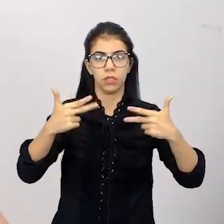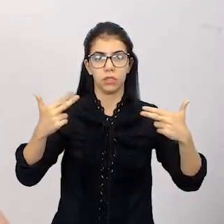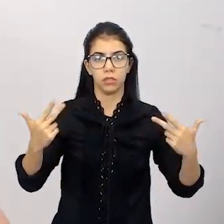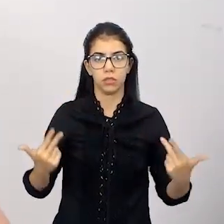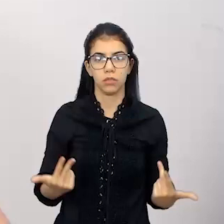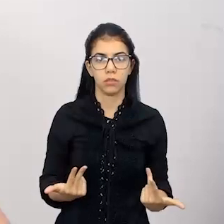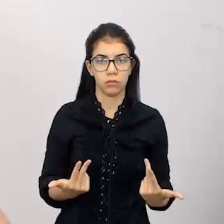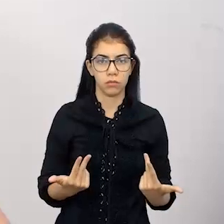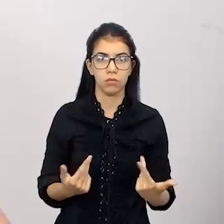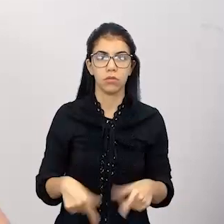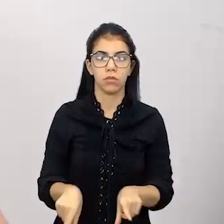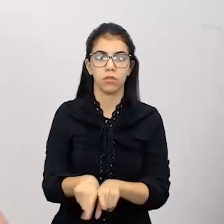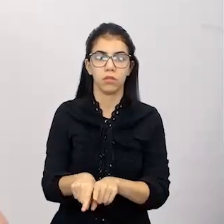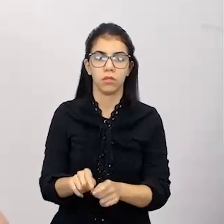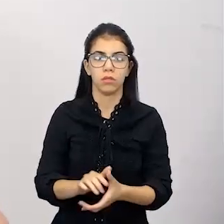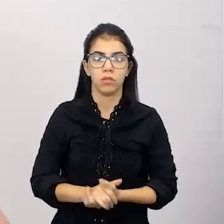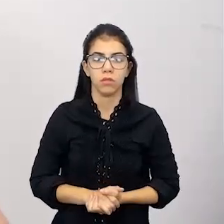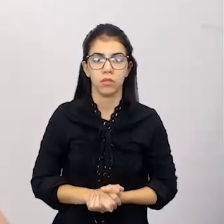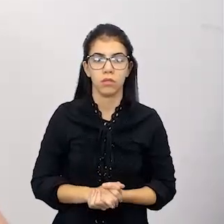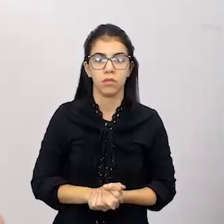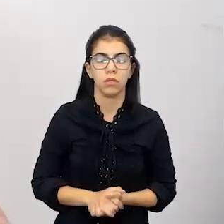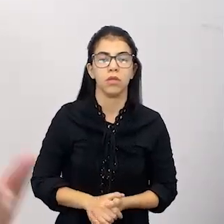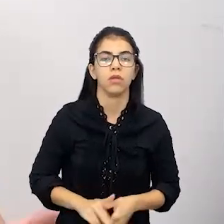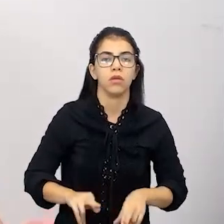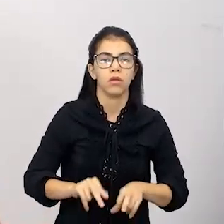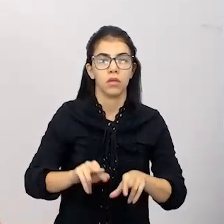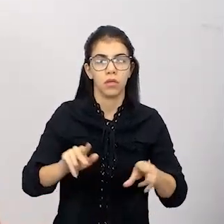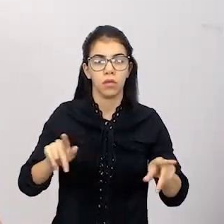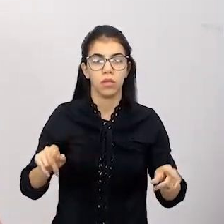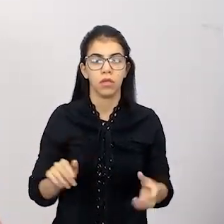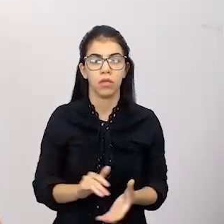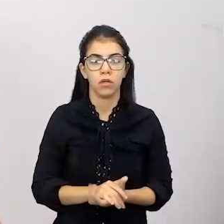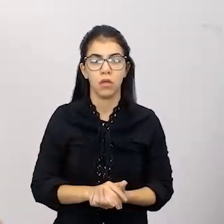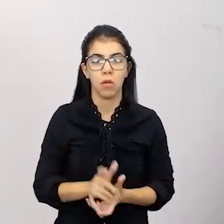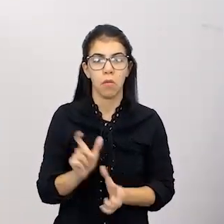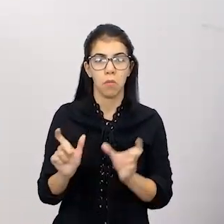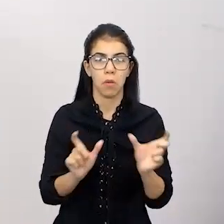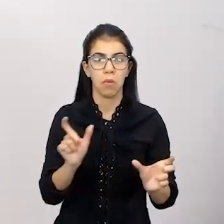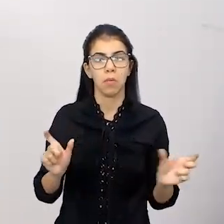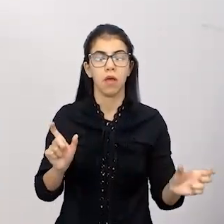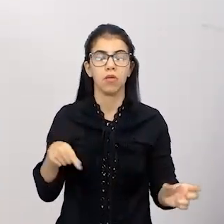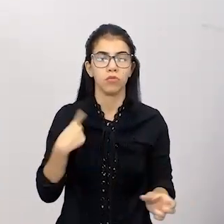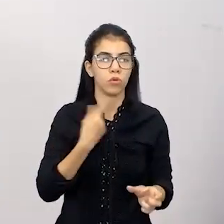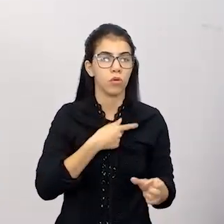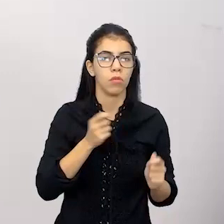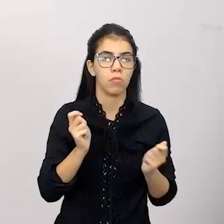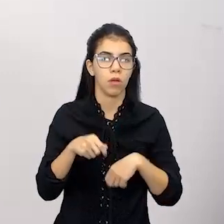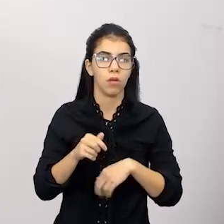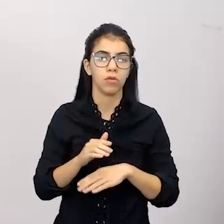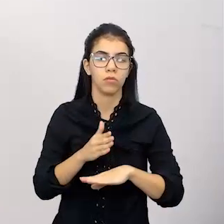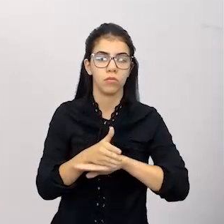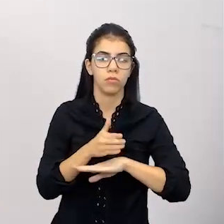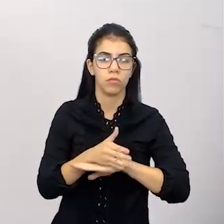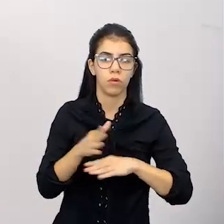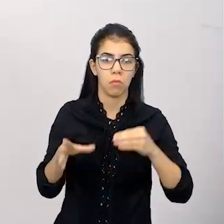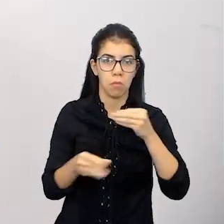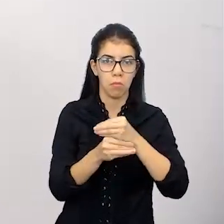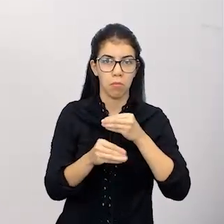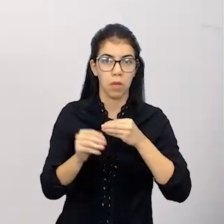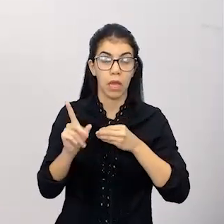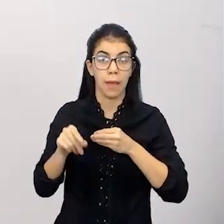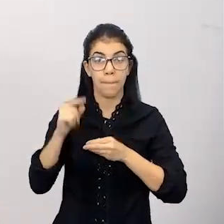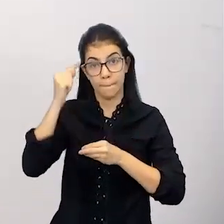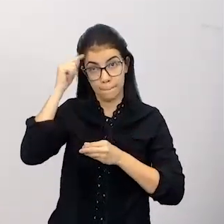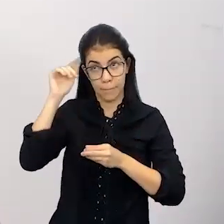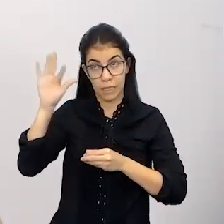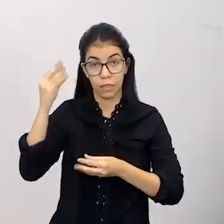de diversidade, pluralidade, enfim. Quantas palavras aí a gente pode trazer pensando no quanto